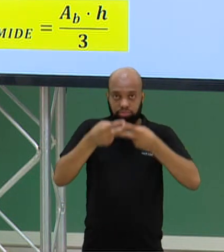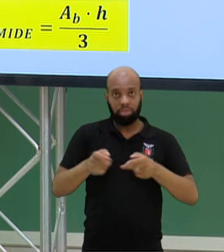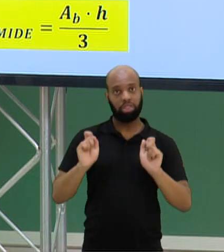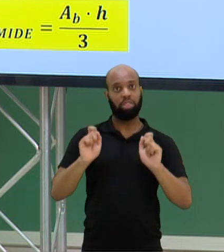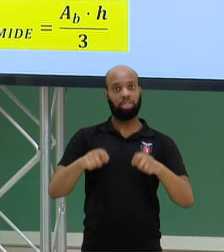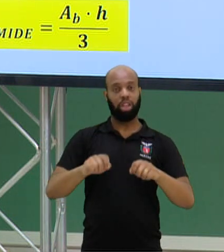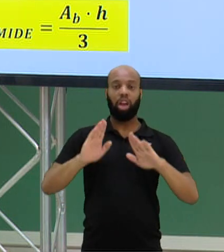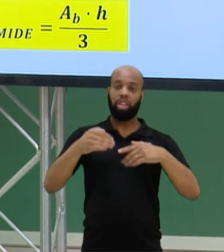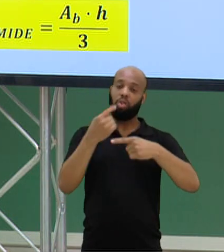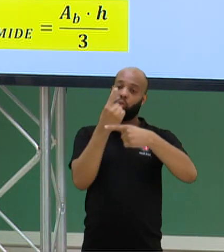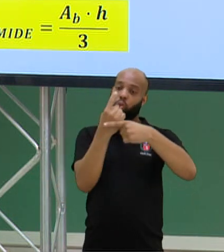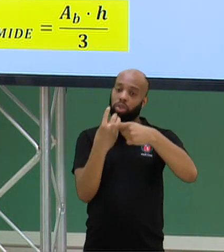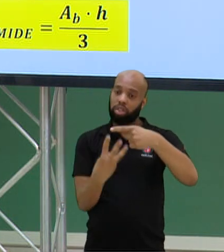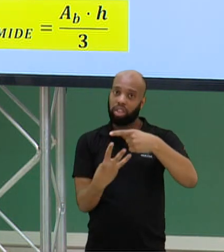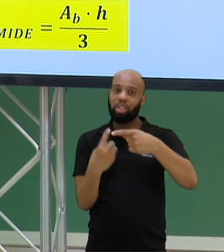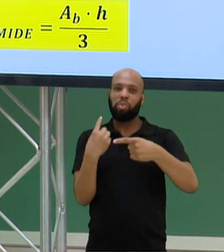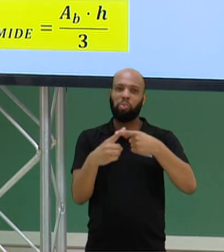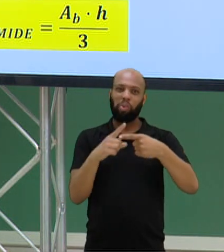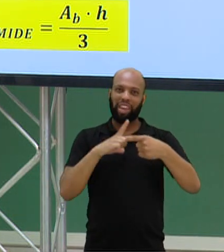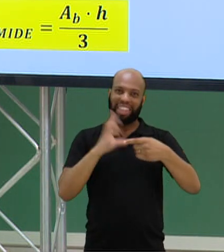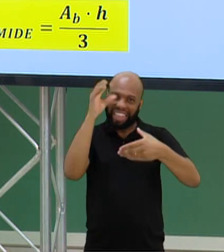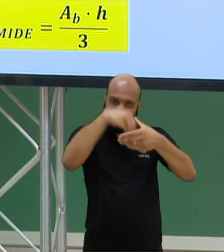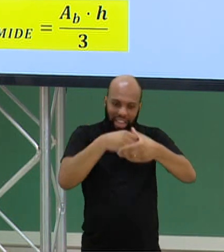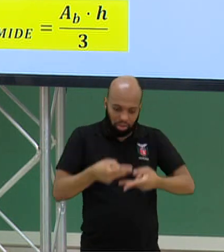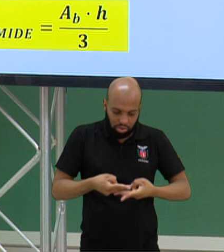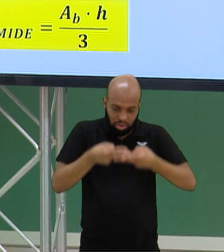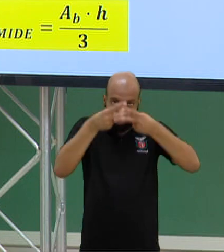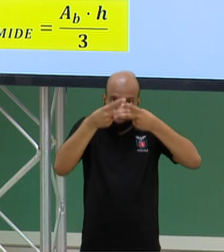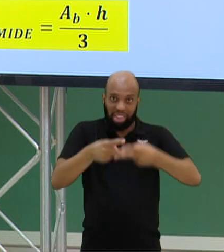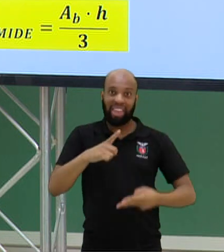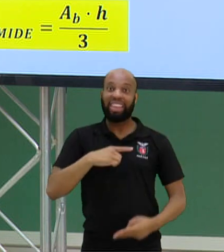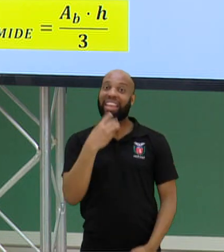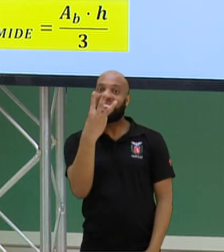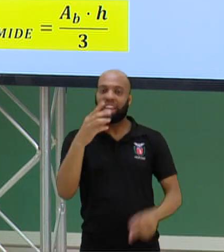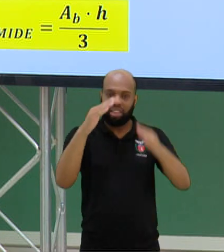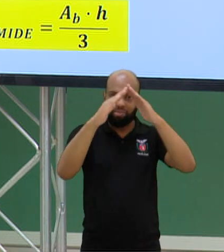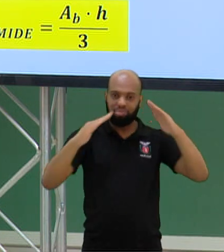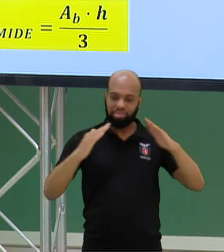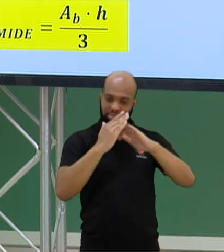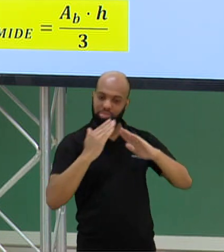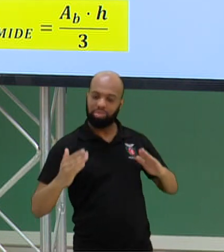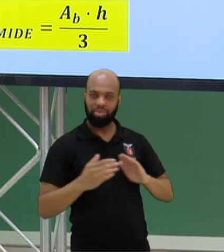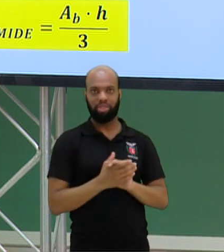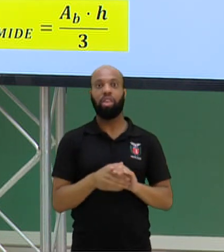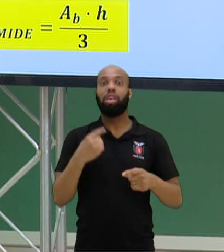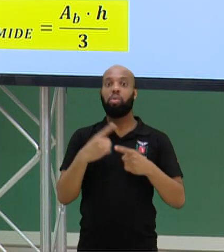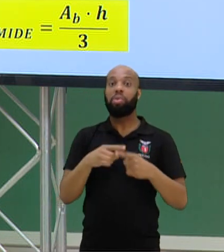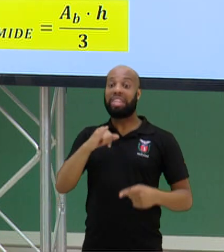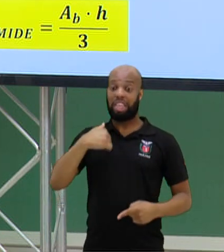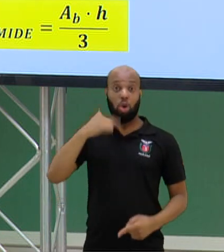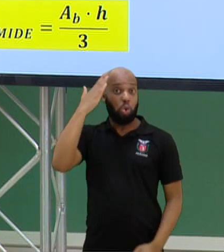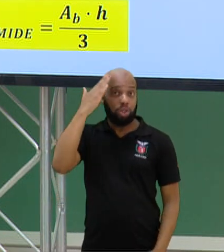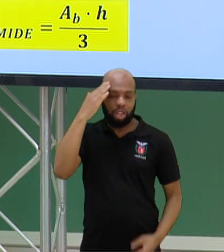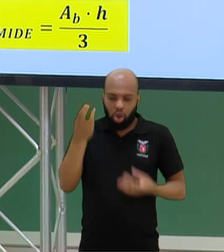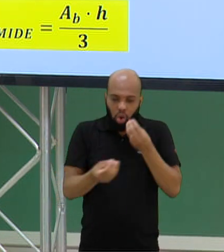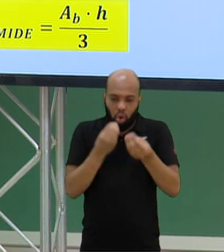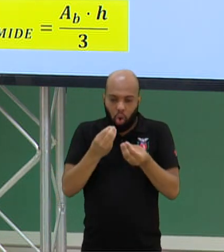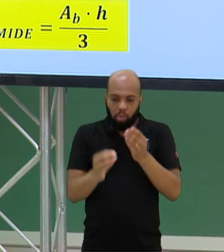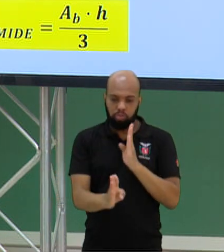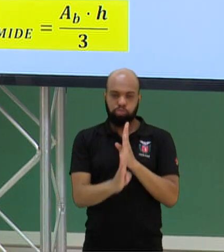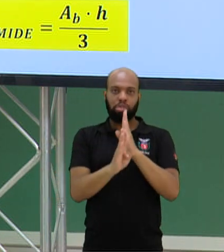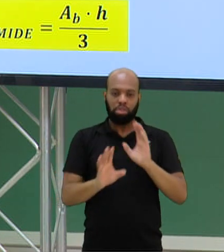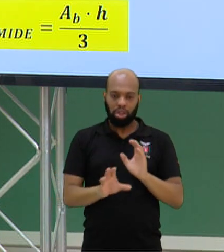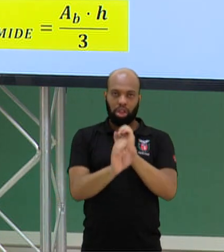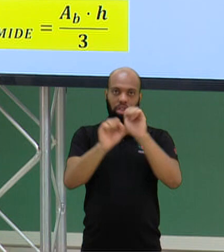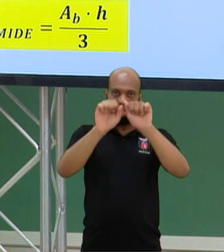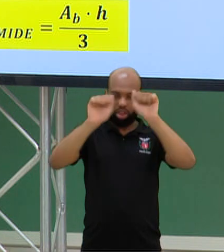ele é 1/3 do produto da área da base pela altura, porque quando eu calculo a medida do prisma, certo? Triangular, eu